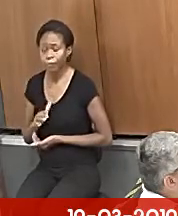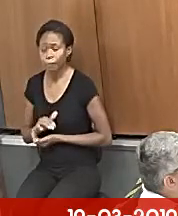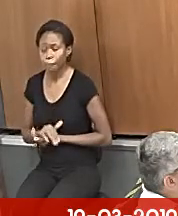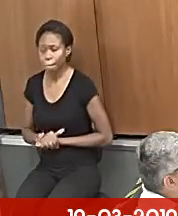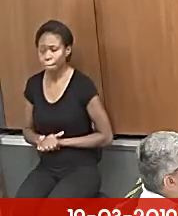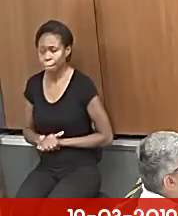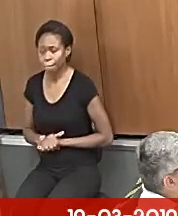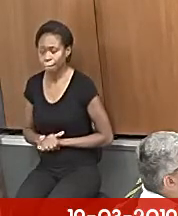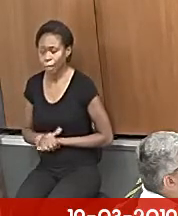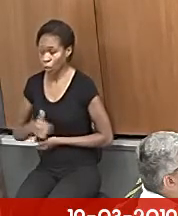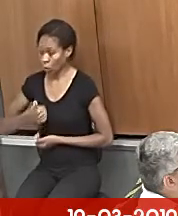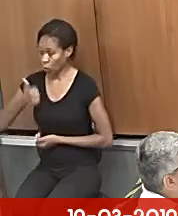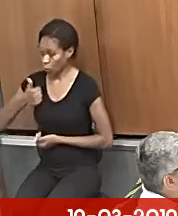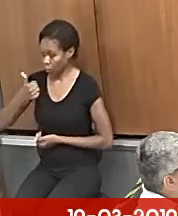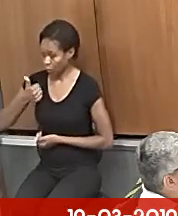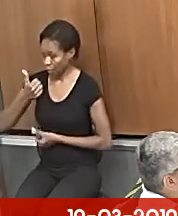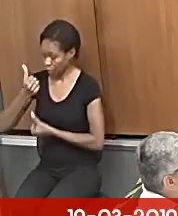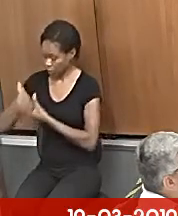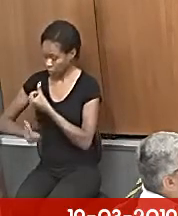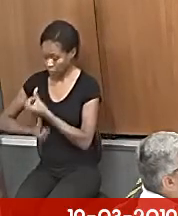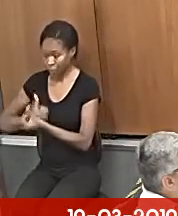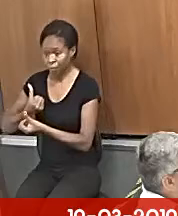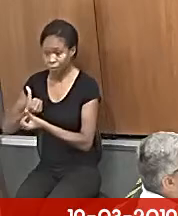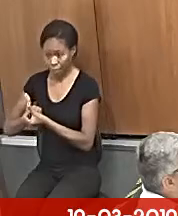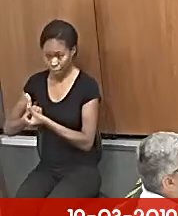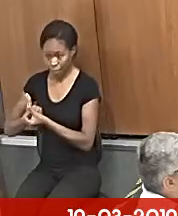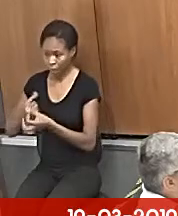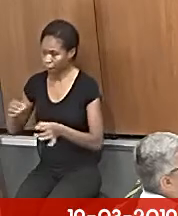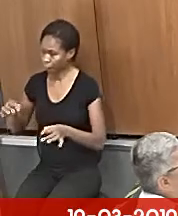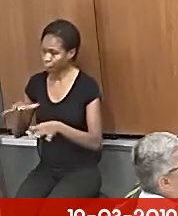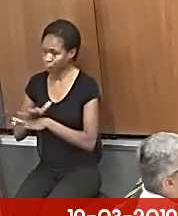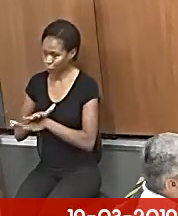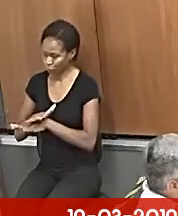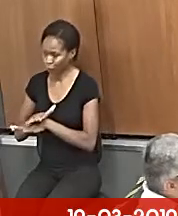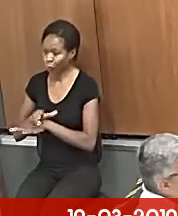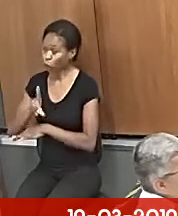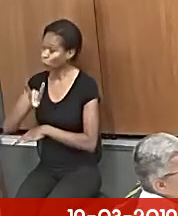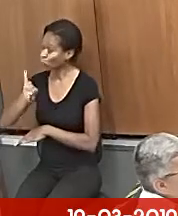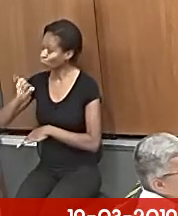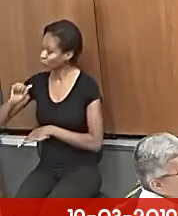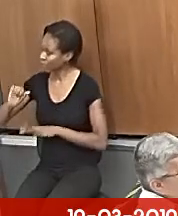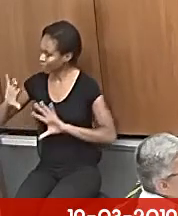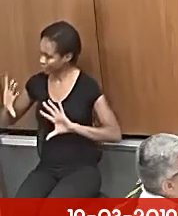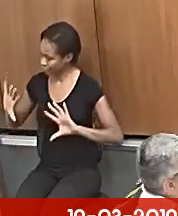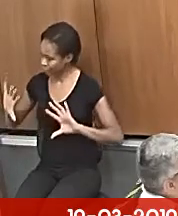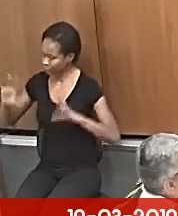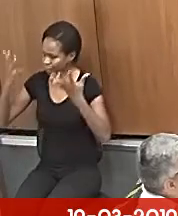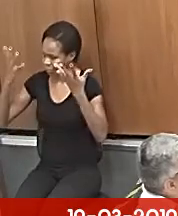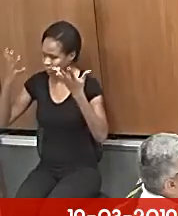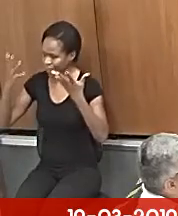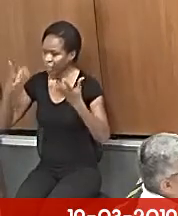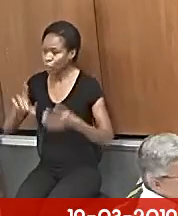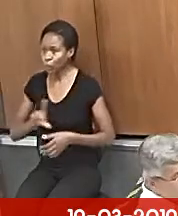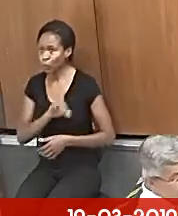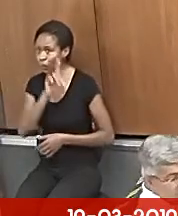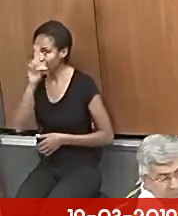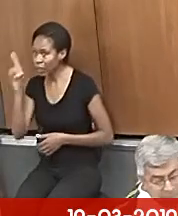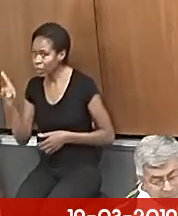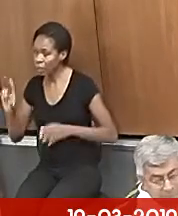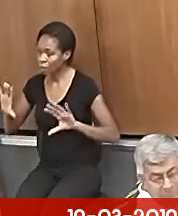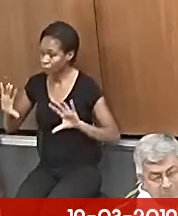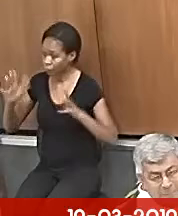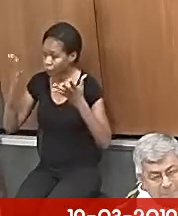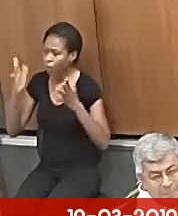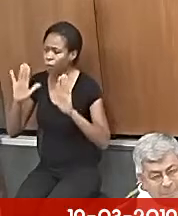que pareça o primeiro semestre concluso das datas comemorativas agora nada impede assim